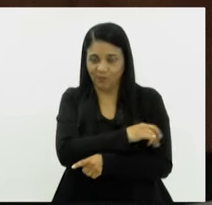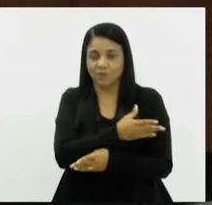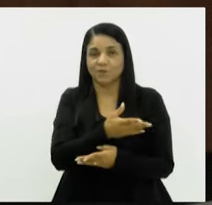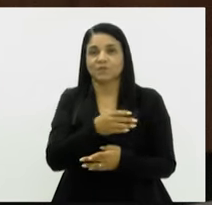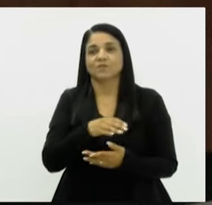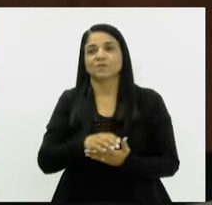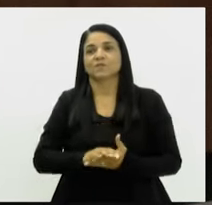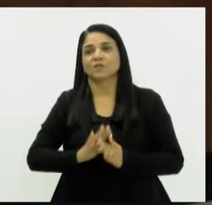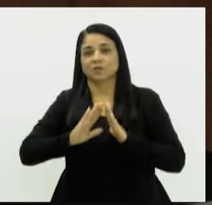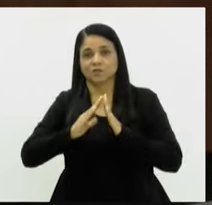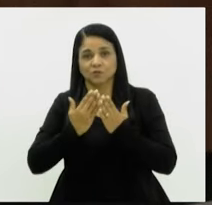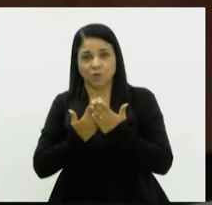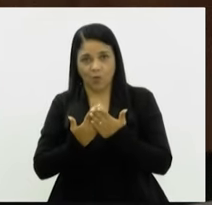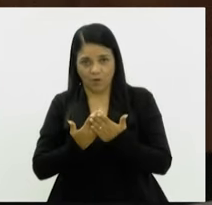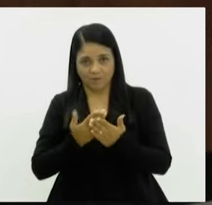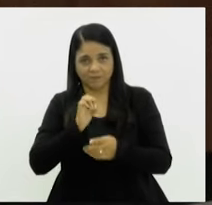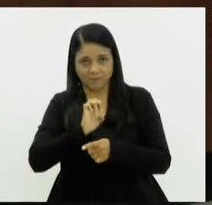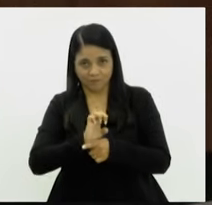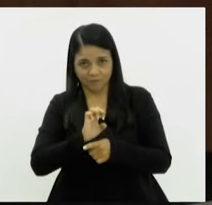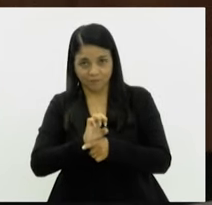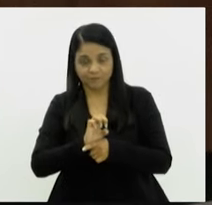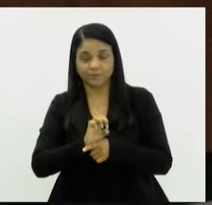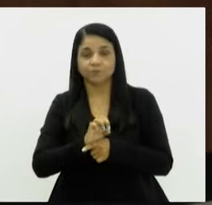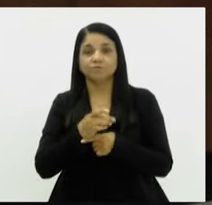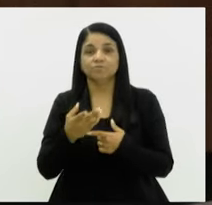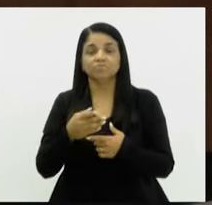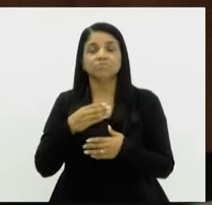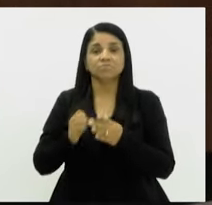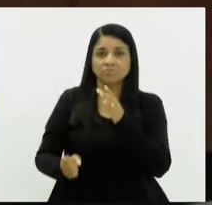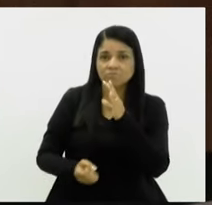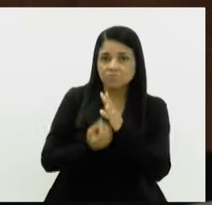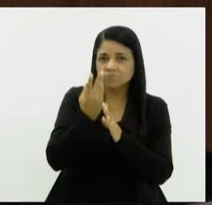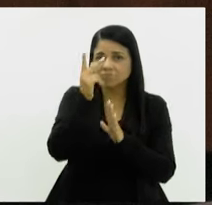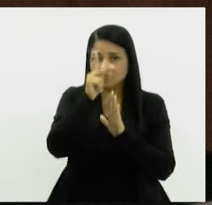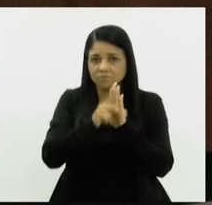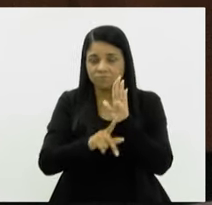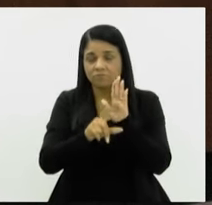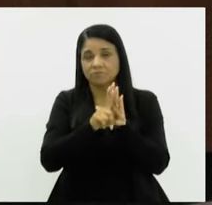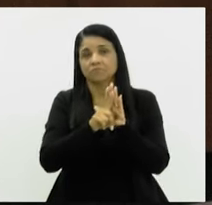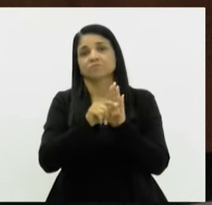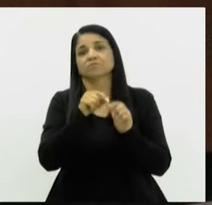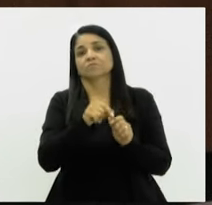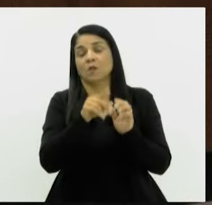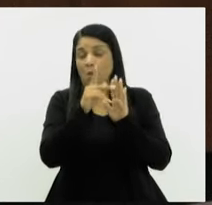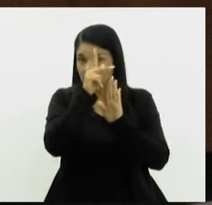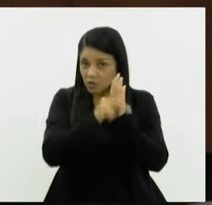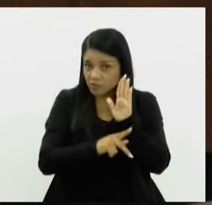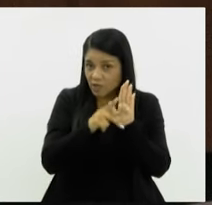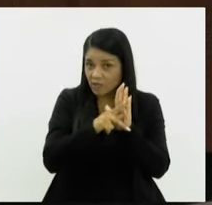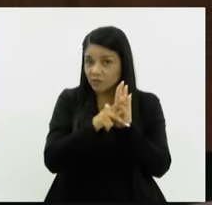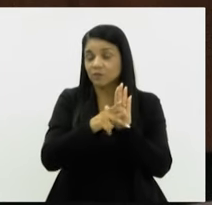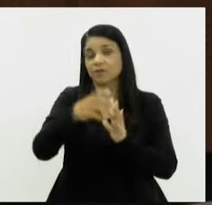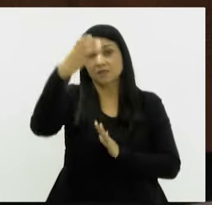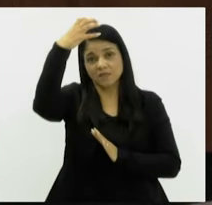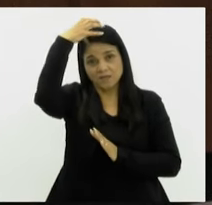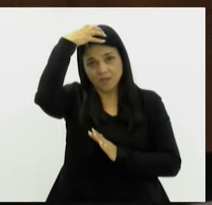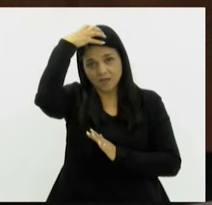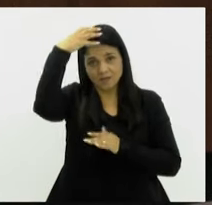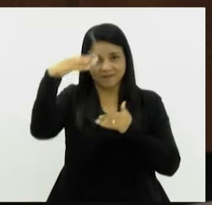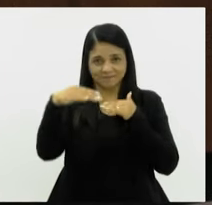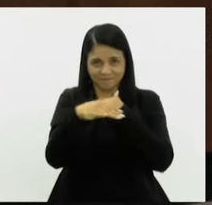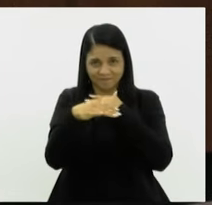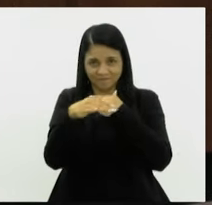Nós implantamos esse projeto em Angra dos Reis, é um projeto extremamente